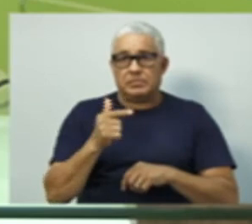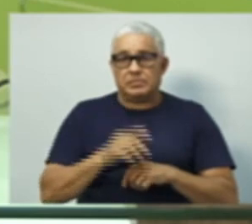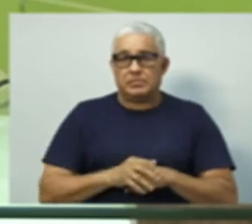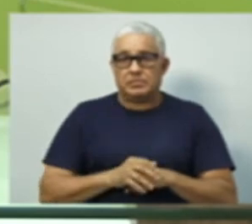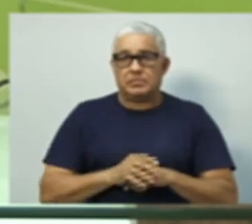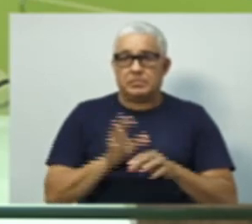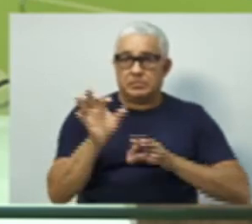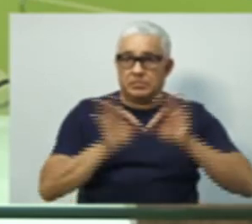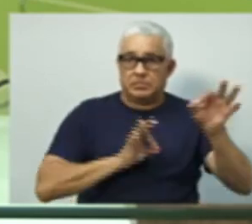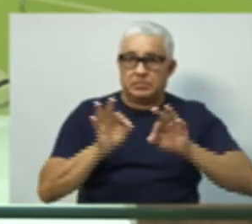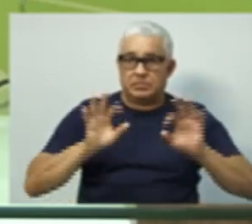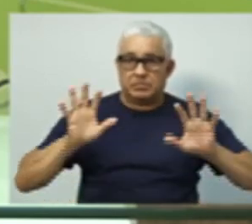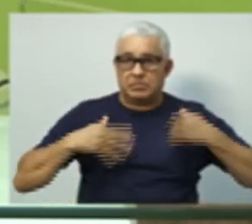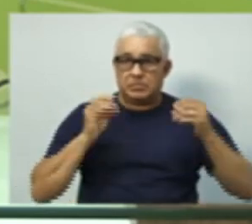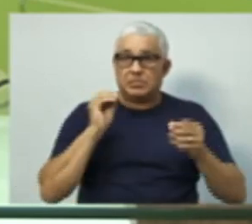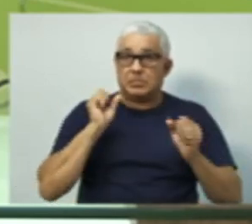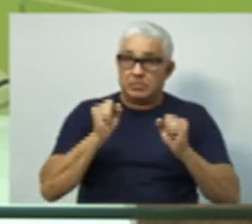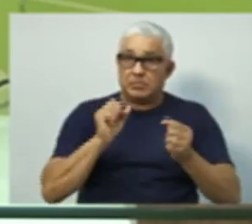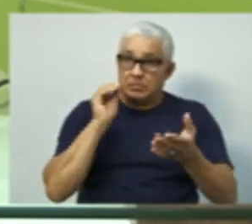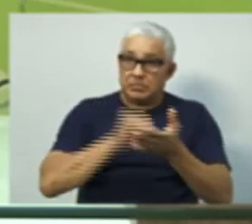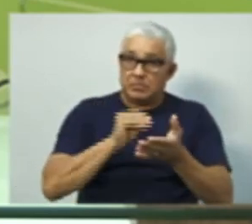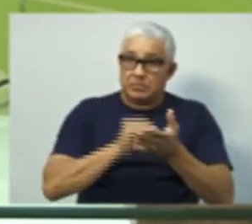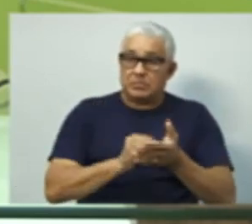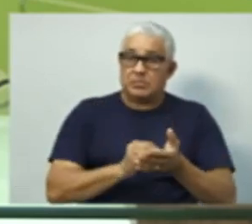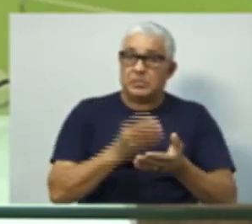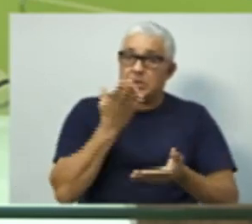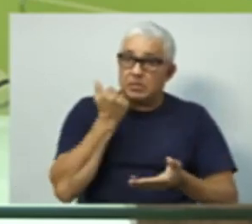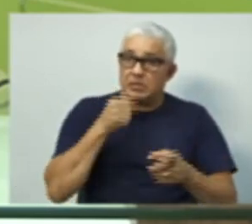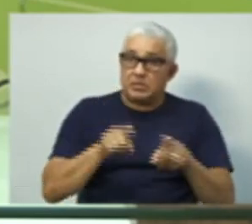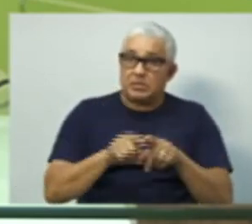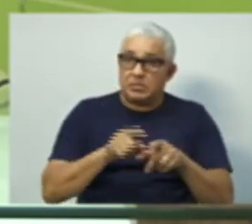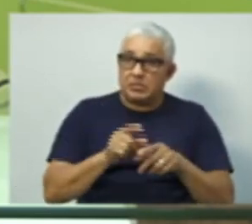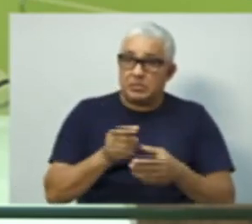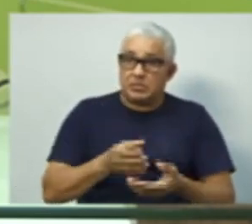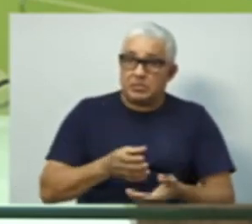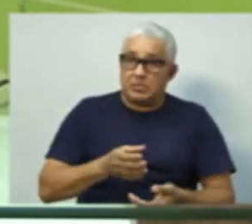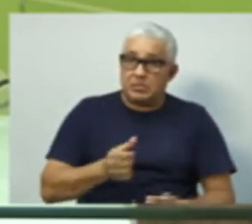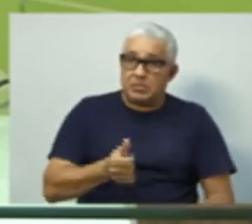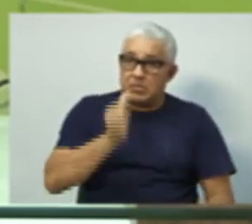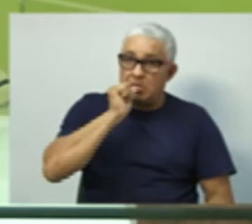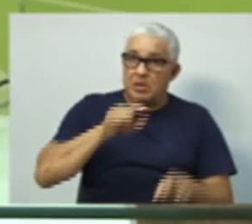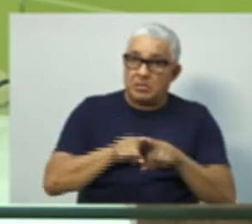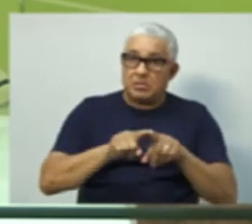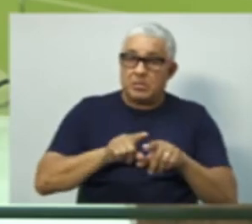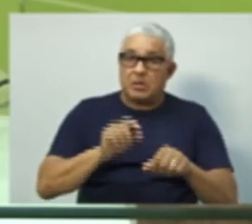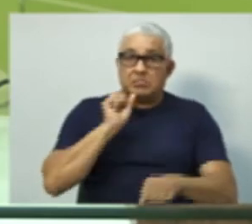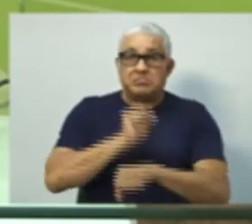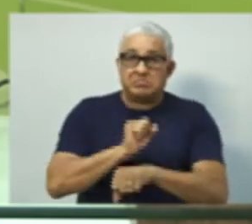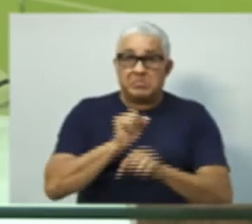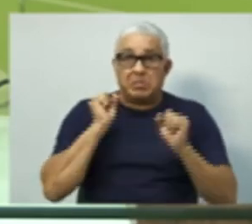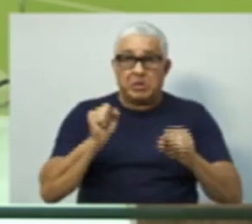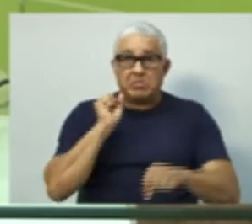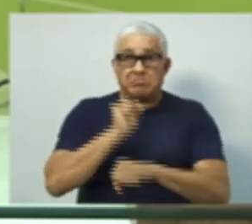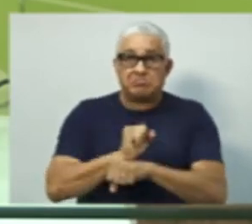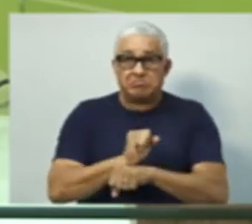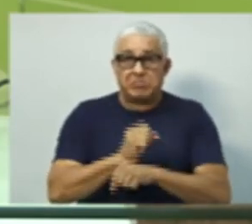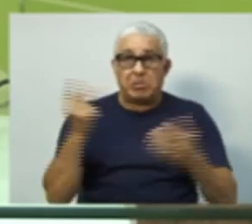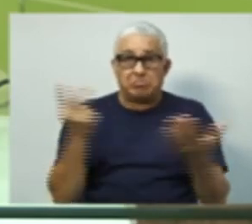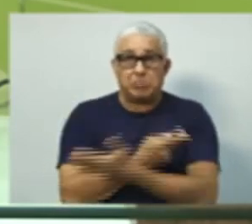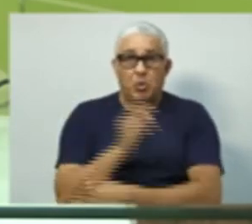trazendo para as palavras do professor Celso, em relação a uma empresa, para ela buscar o planejamento quando